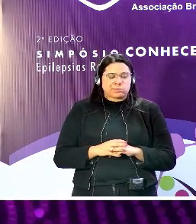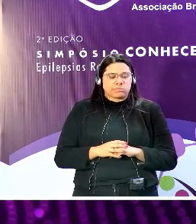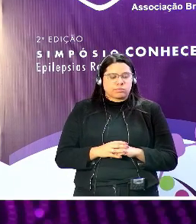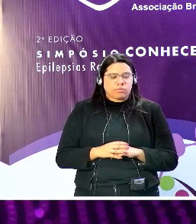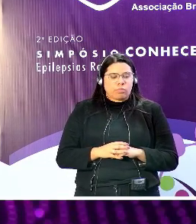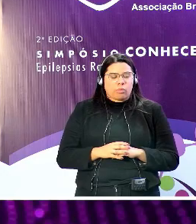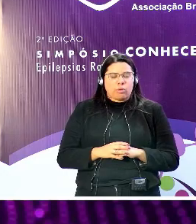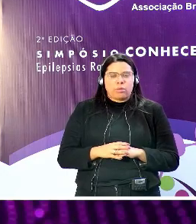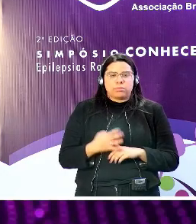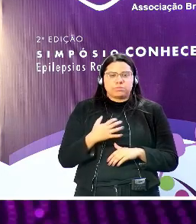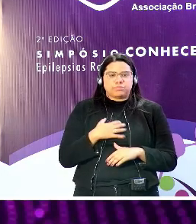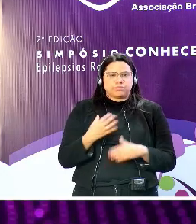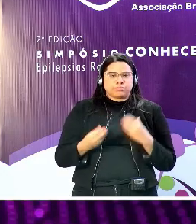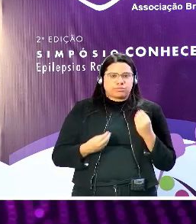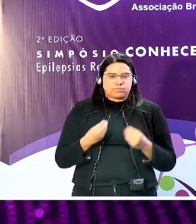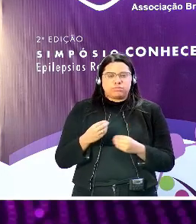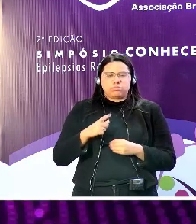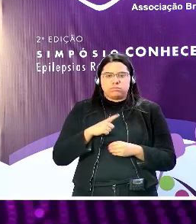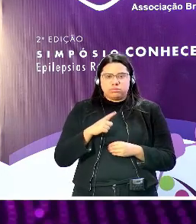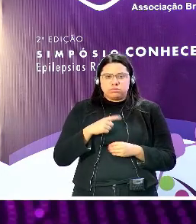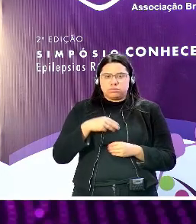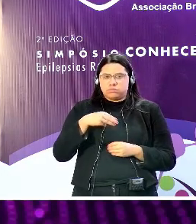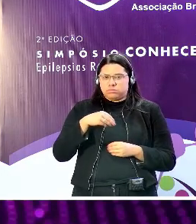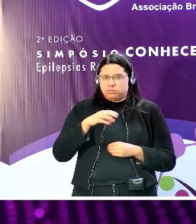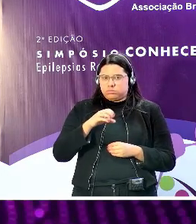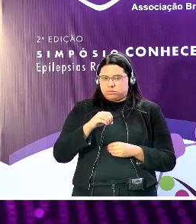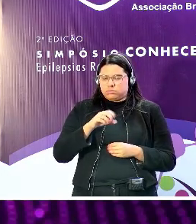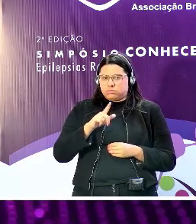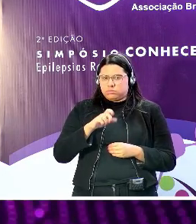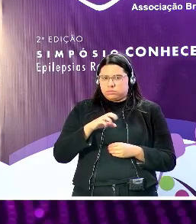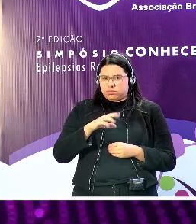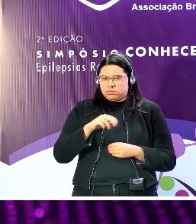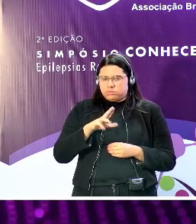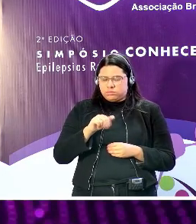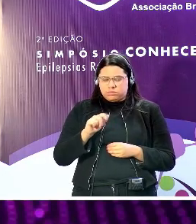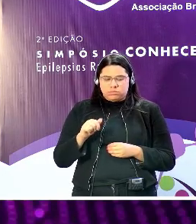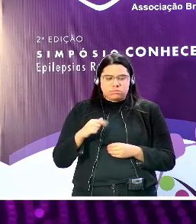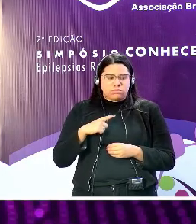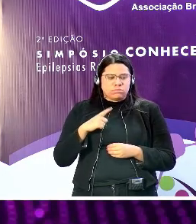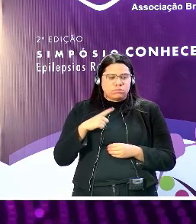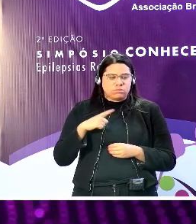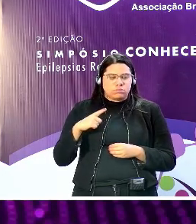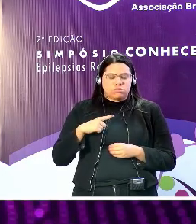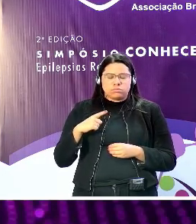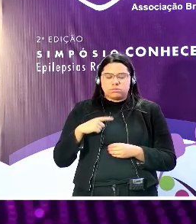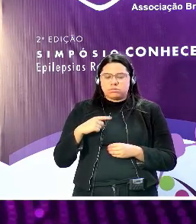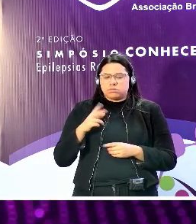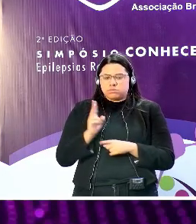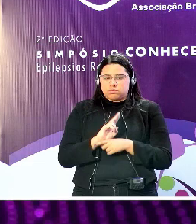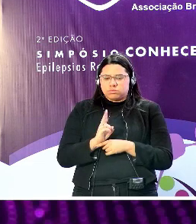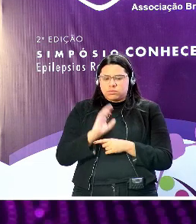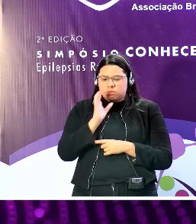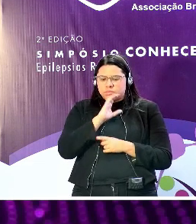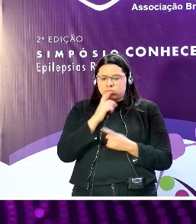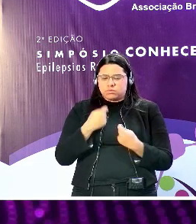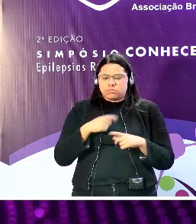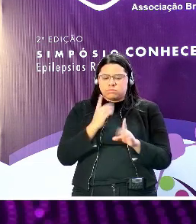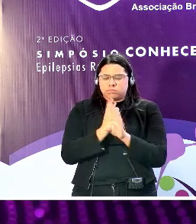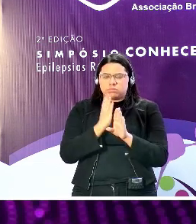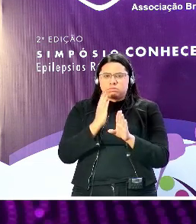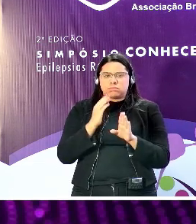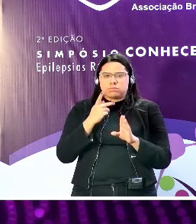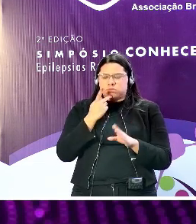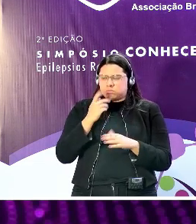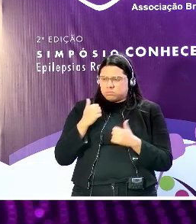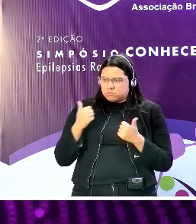da seguinte forma: é uma molécula que tem uma ligação muito rápida. Se você quer monitorar um processo, você quer detectar esse processo e aí falar,